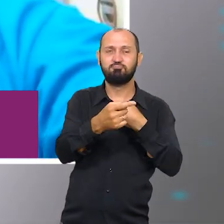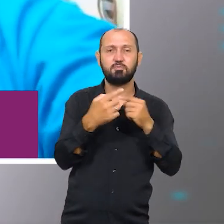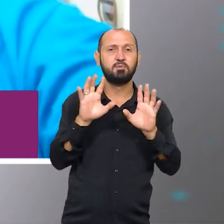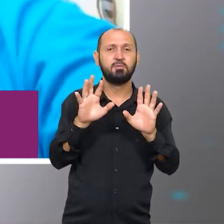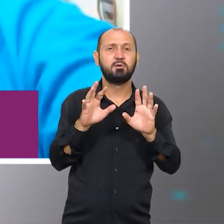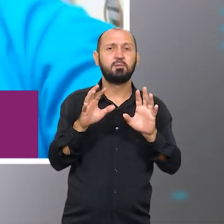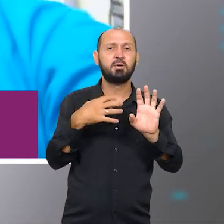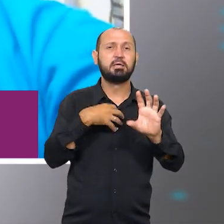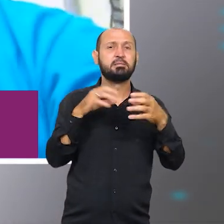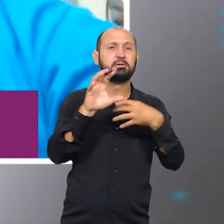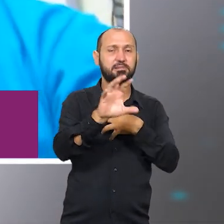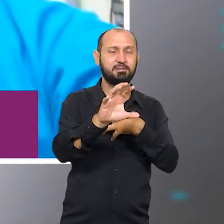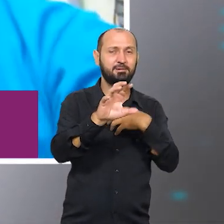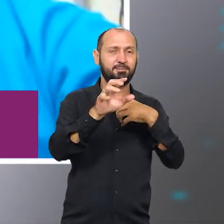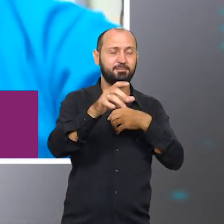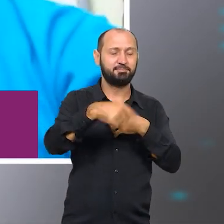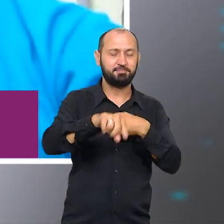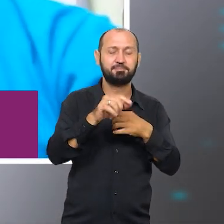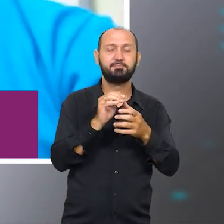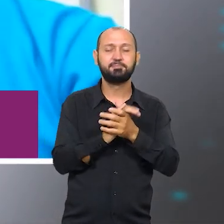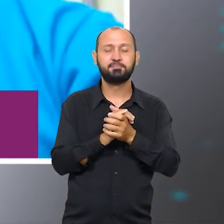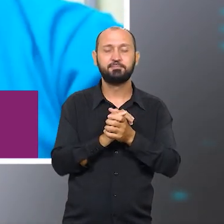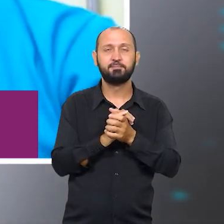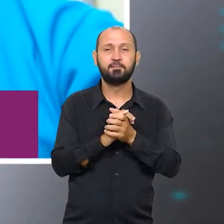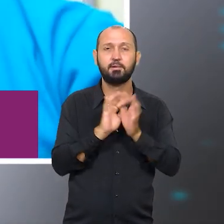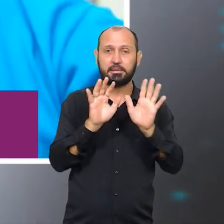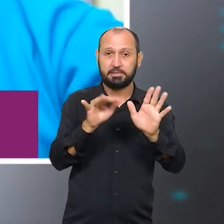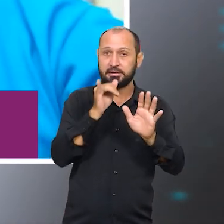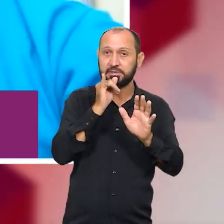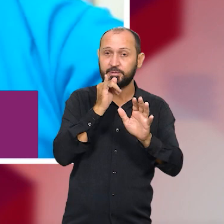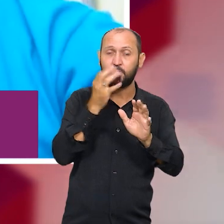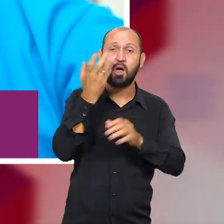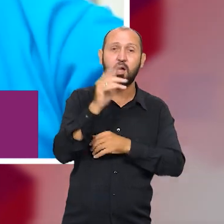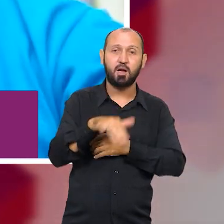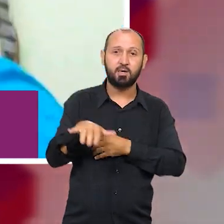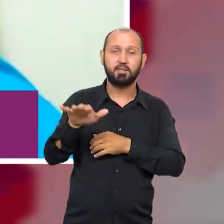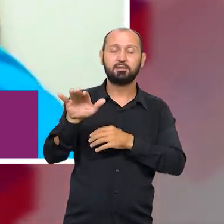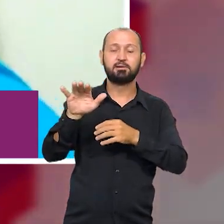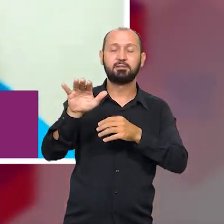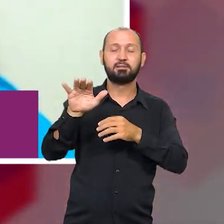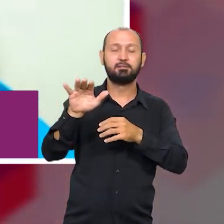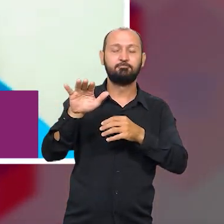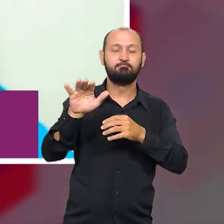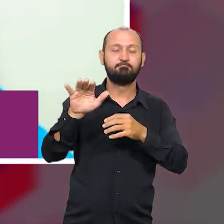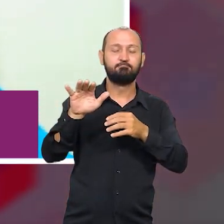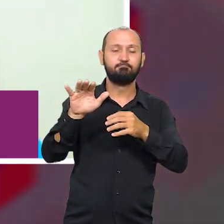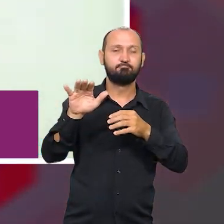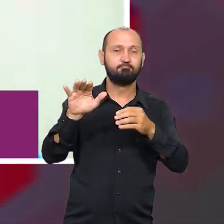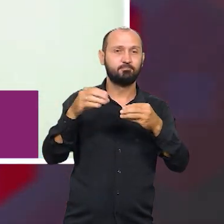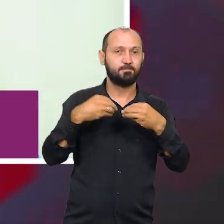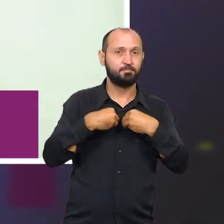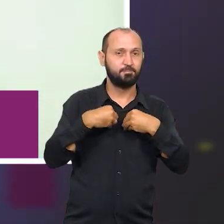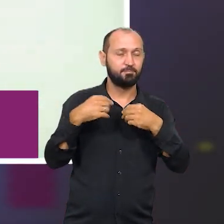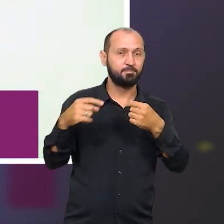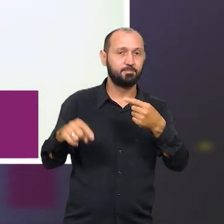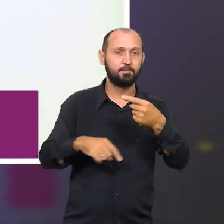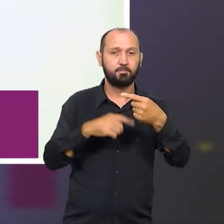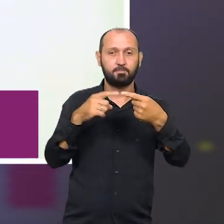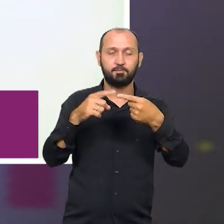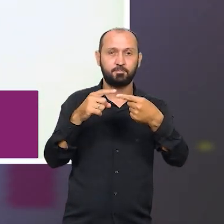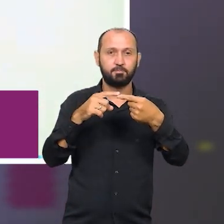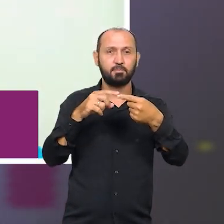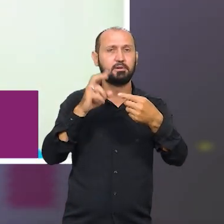essas pessoas. Sim, com certeza. No caso de uma criança dentro do autismo, primeiro de tudo, manter o contato